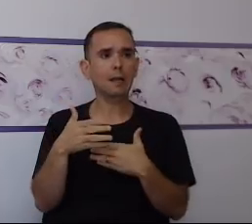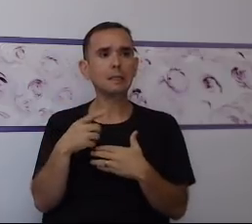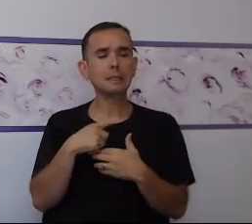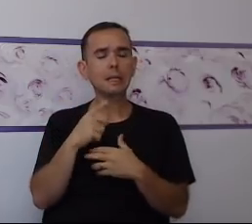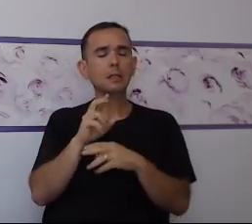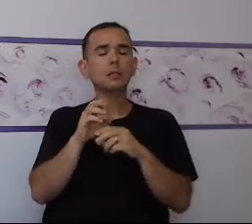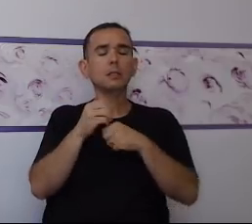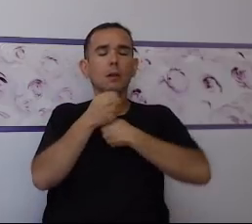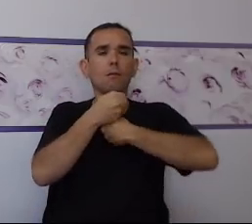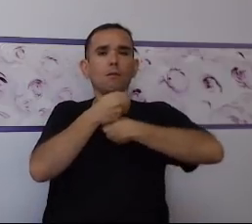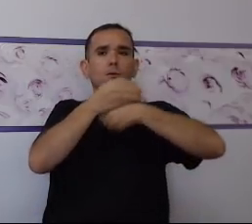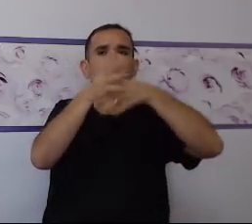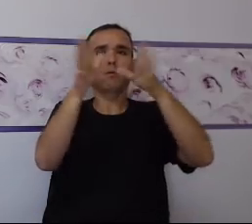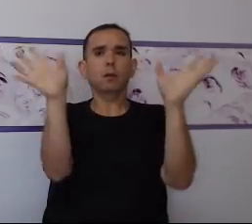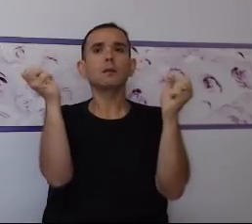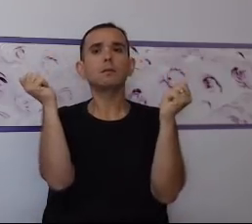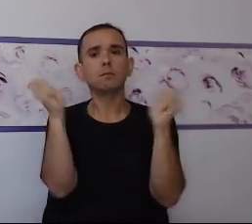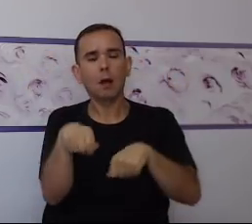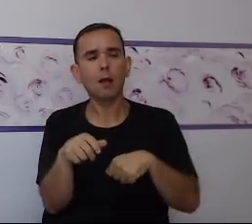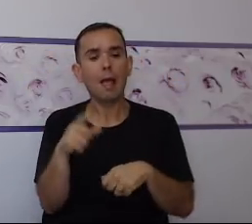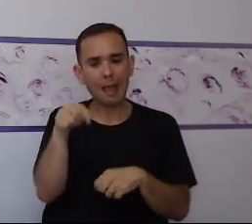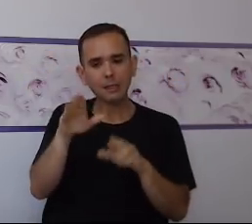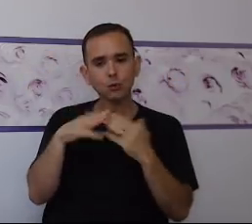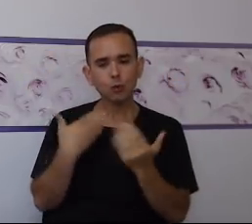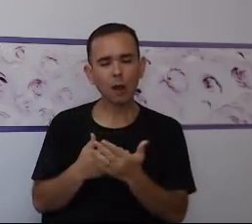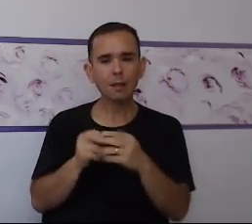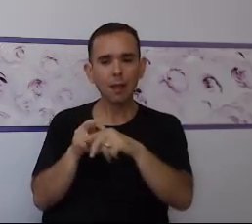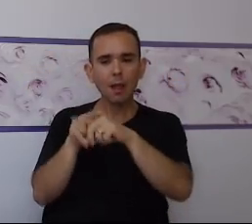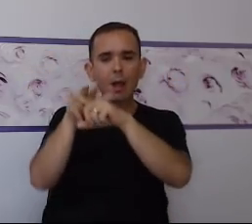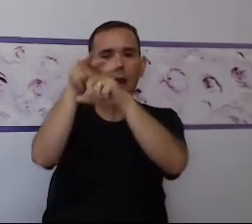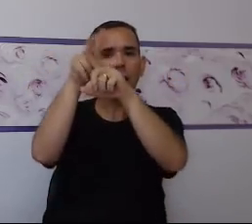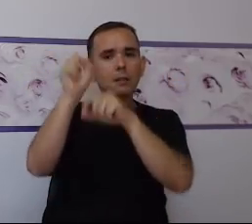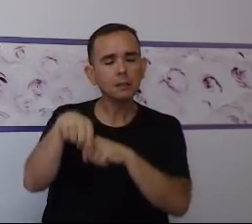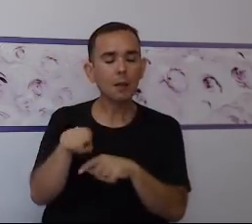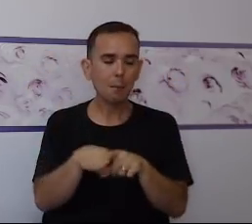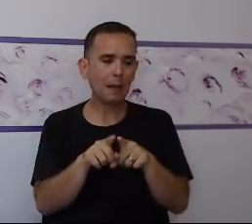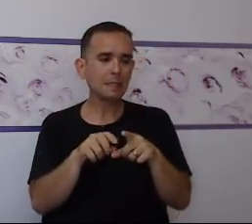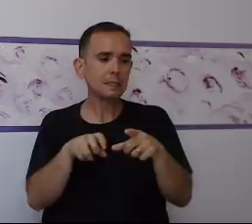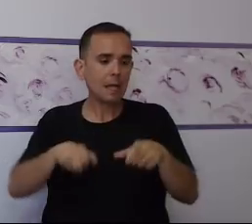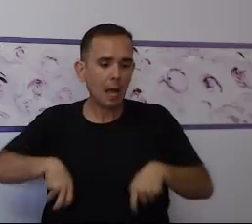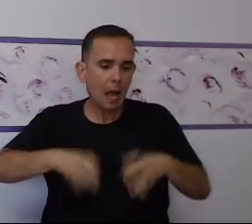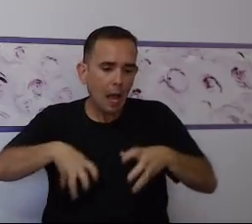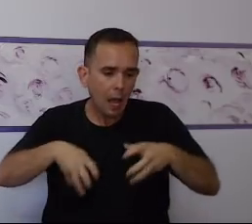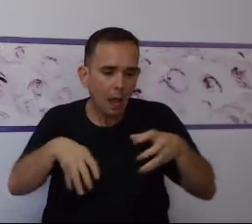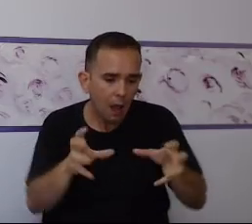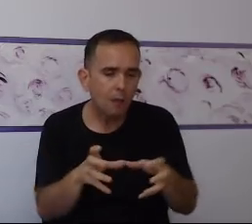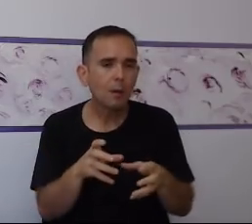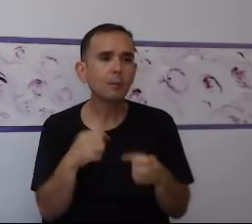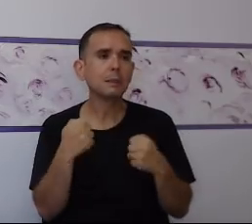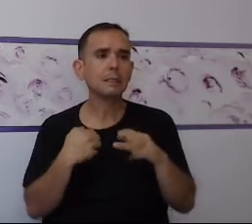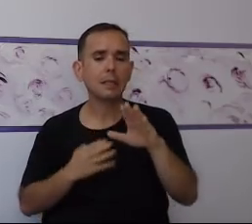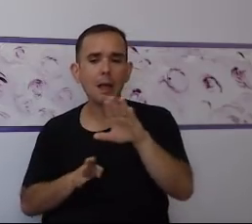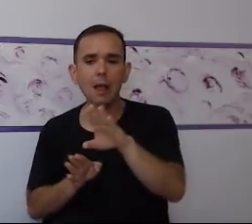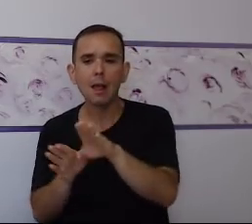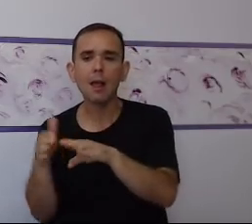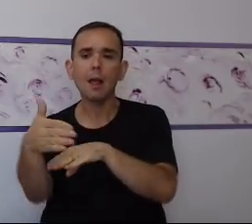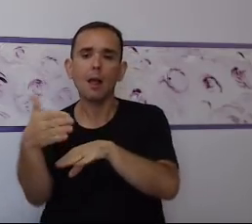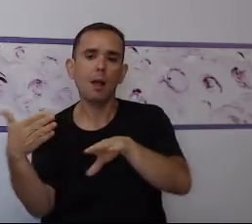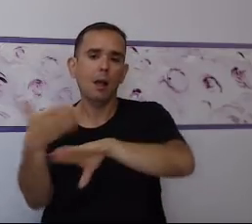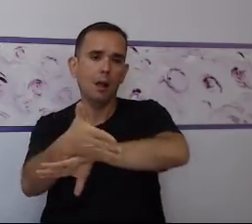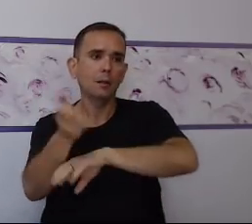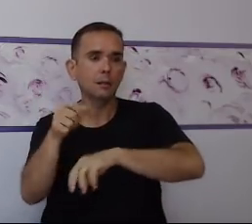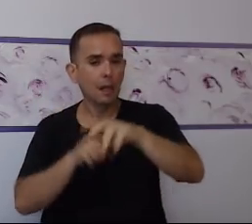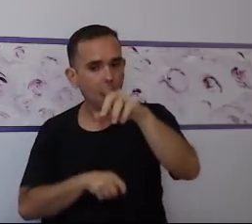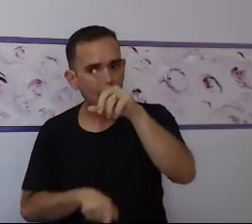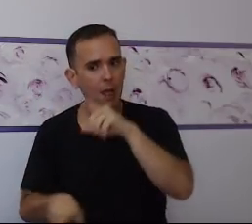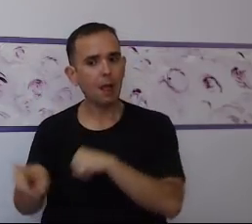livre acesso à circulação. Essa escola tem rampa? Tem rampa, mas a rampa de acesso, ele tem que entrar pelaquela rampa de acesso. Ok, então é por